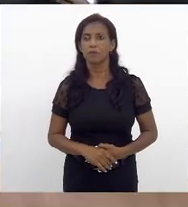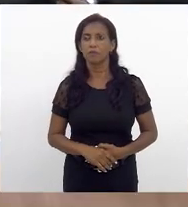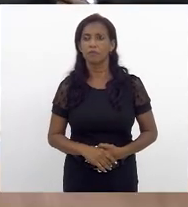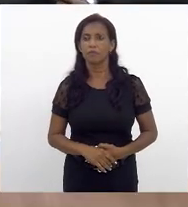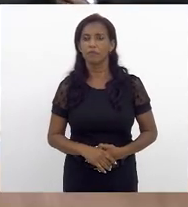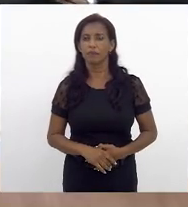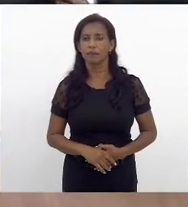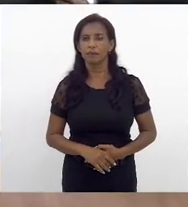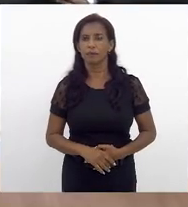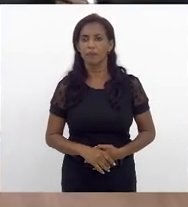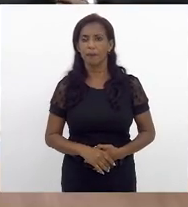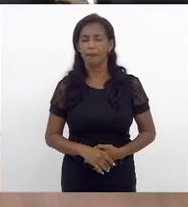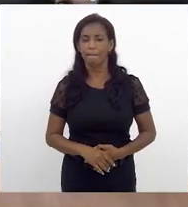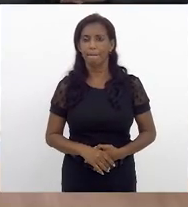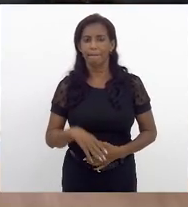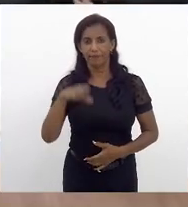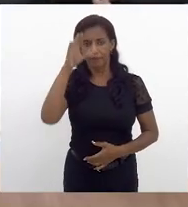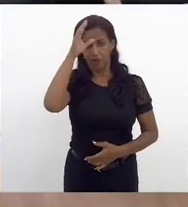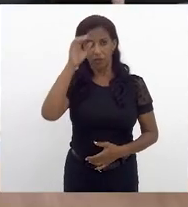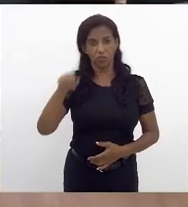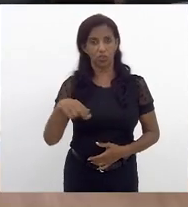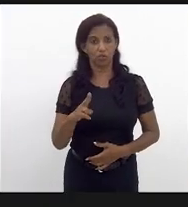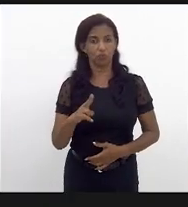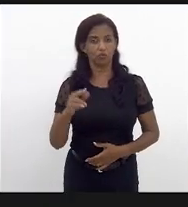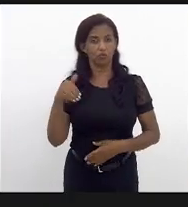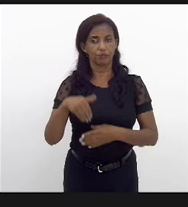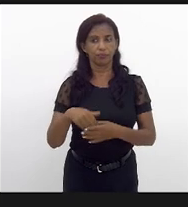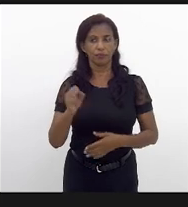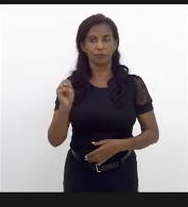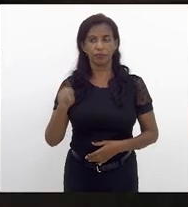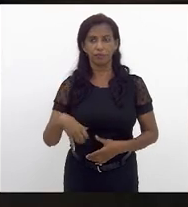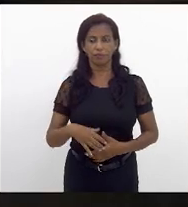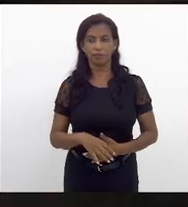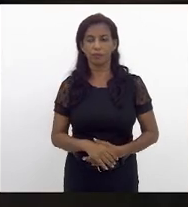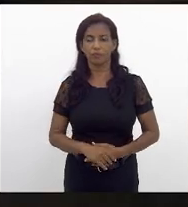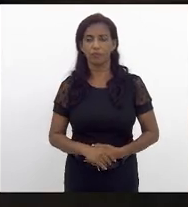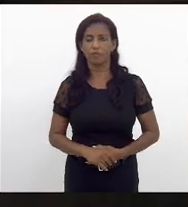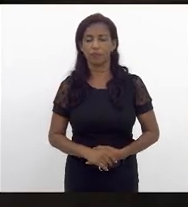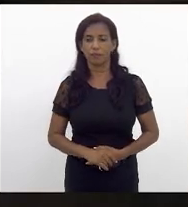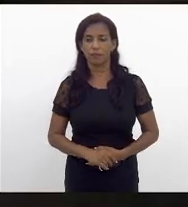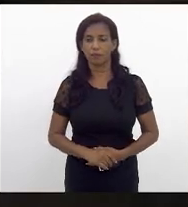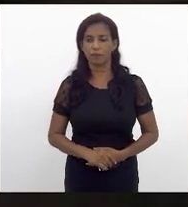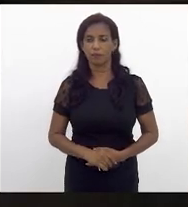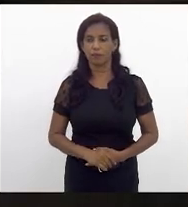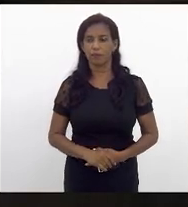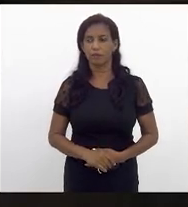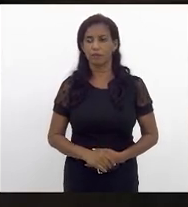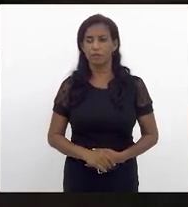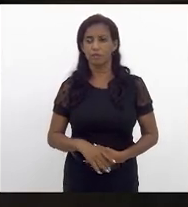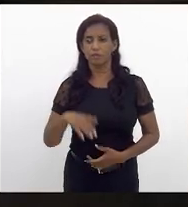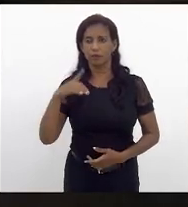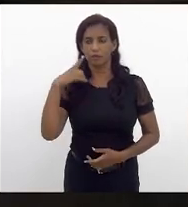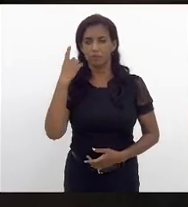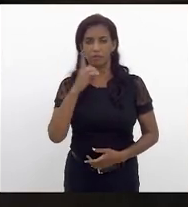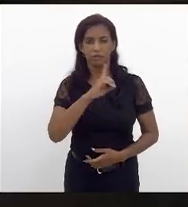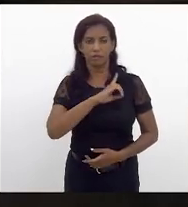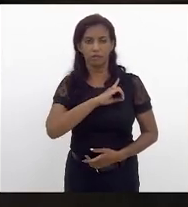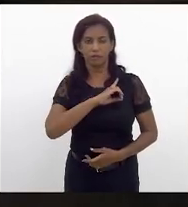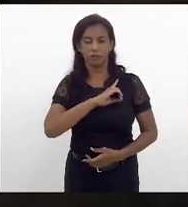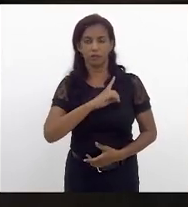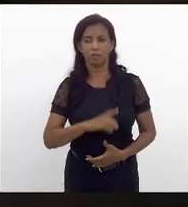Deputado Daniel Liberon. Tia Ju, voto sim. Voto sim. Eu voto sim, Tia Ju. Deputado